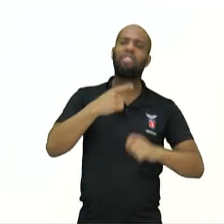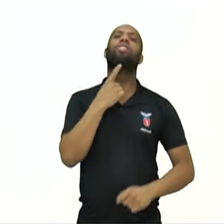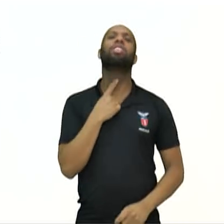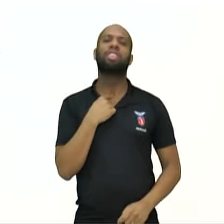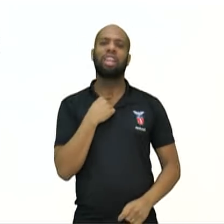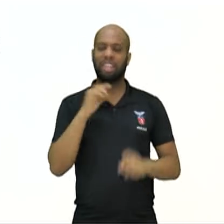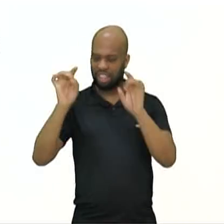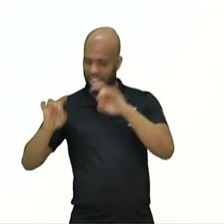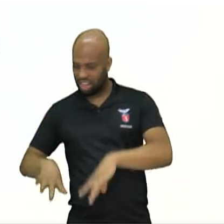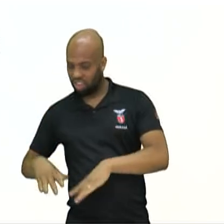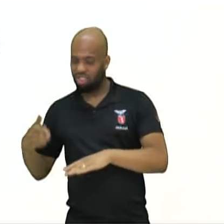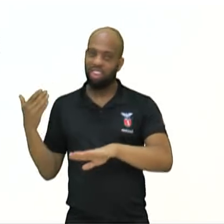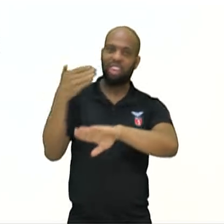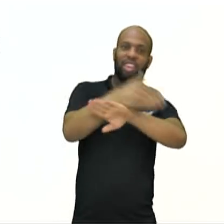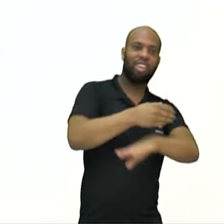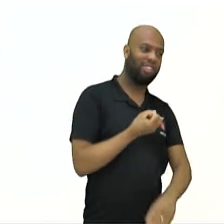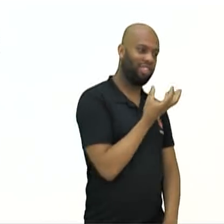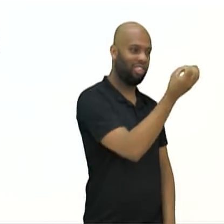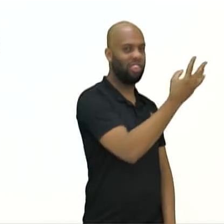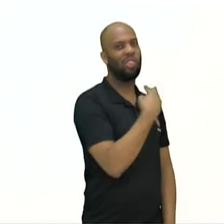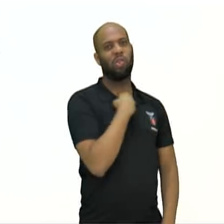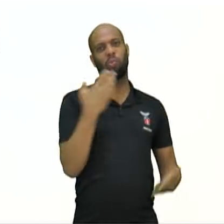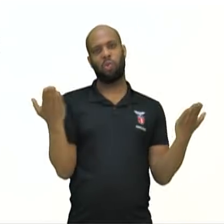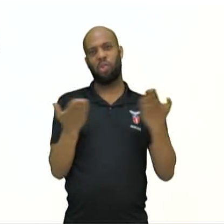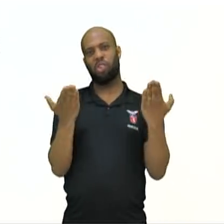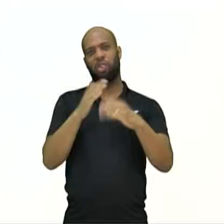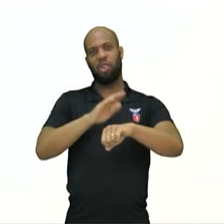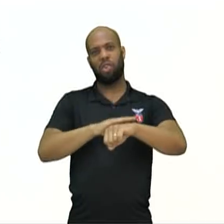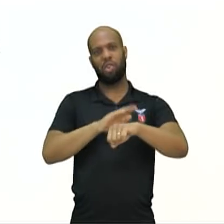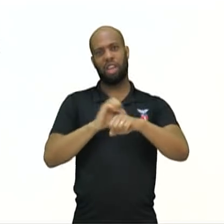daqui, né, e viajar. Não pode agora, né?